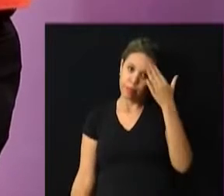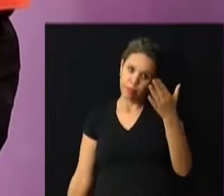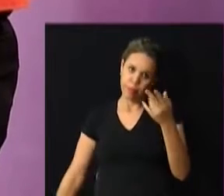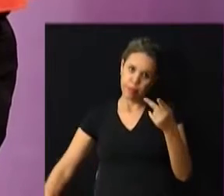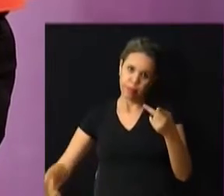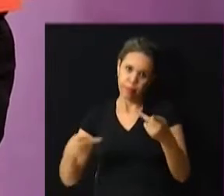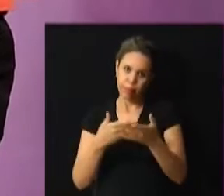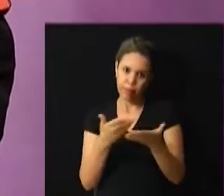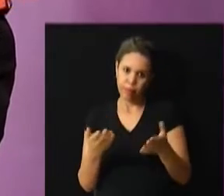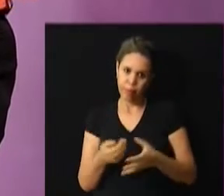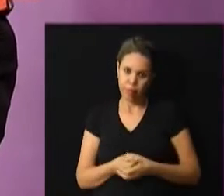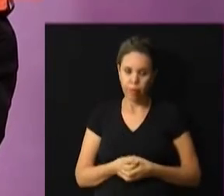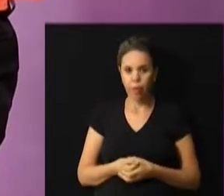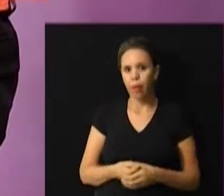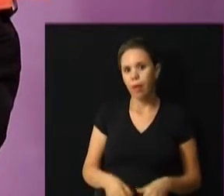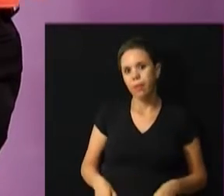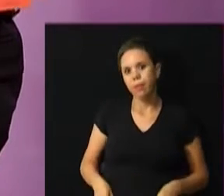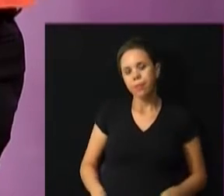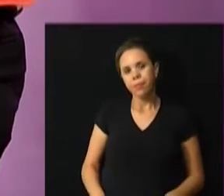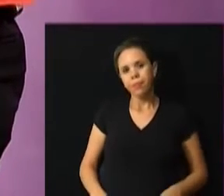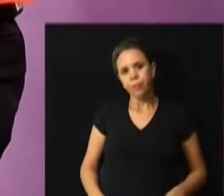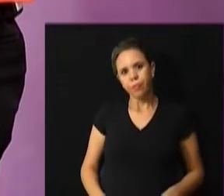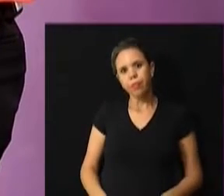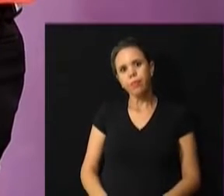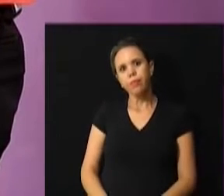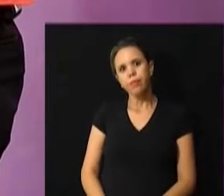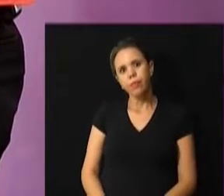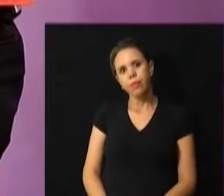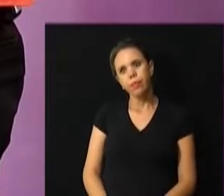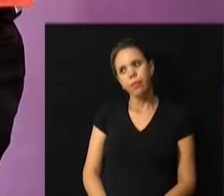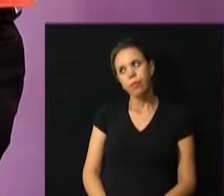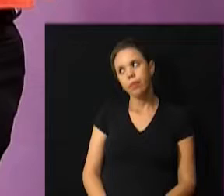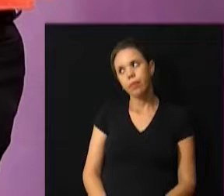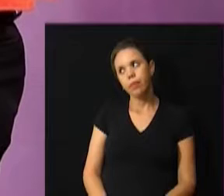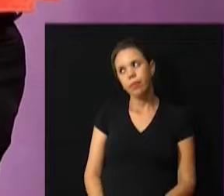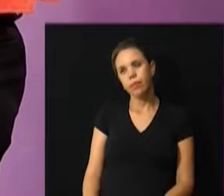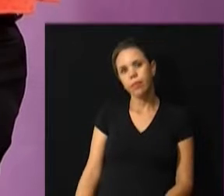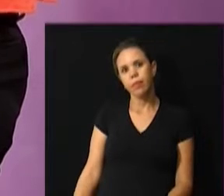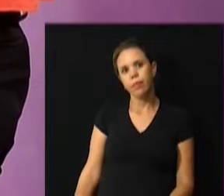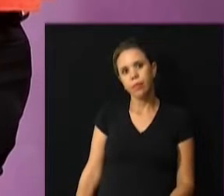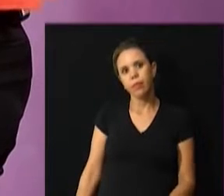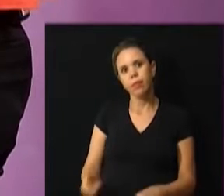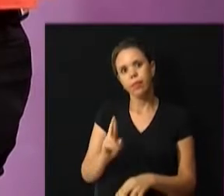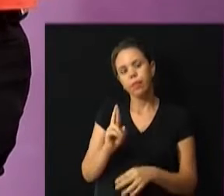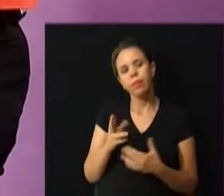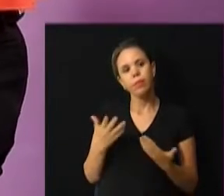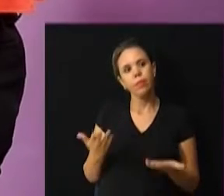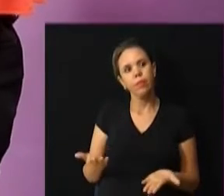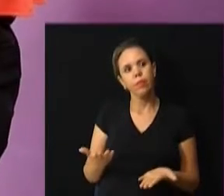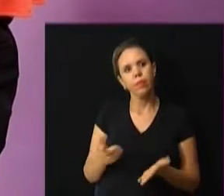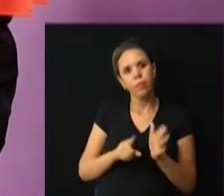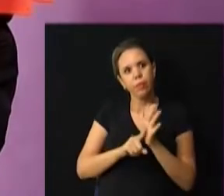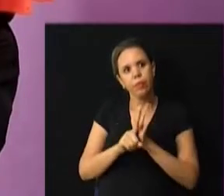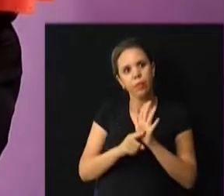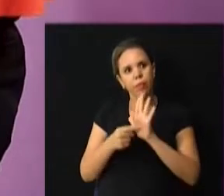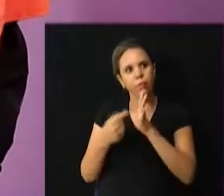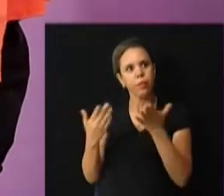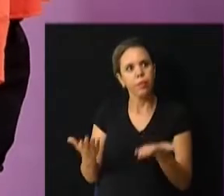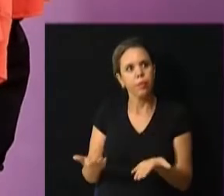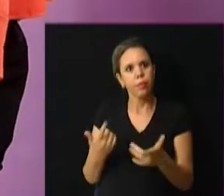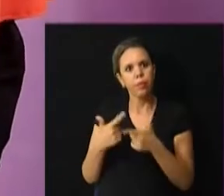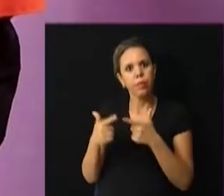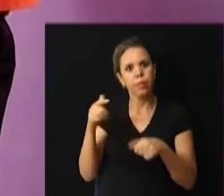Eu que agradeço o convite de vocês, tá? E sinto muito honrado. Doutor, realmente, né, os